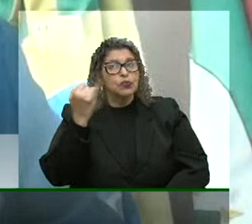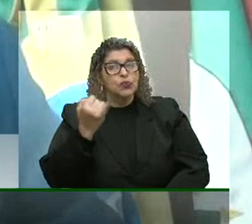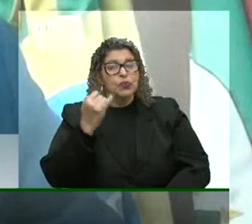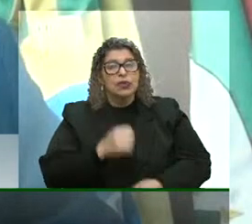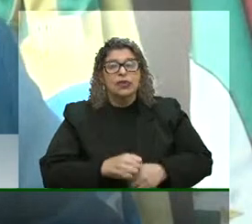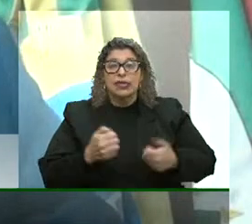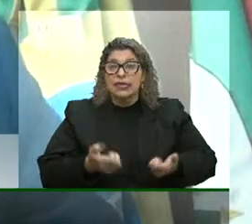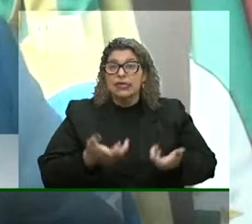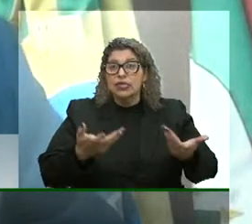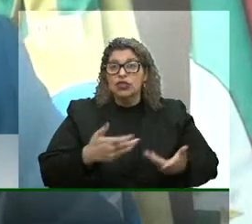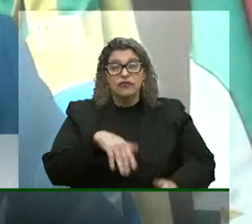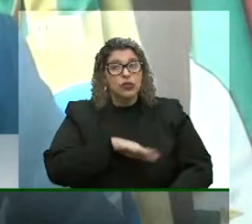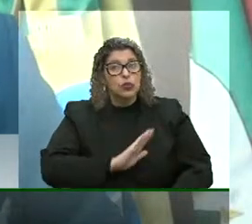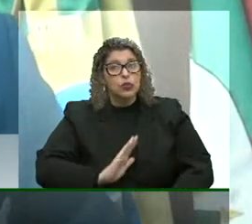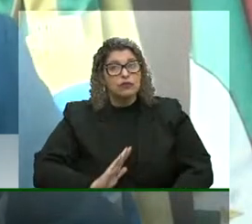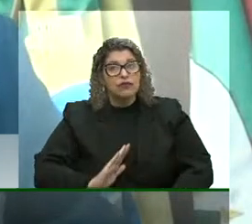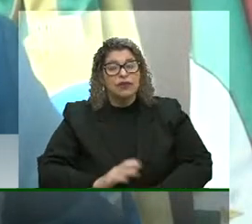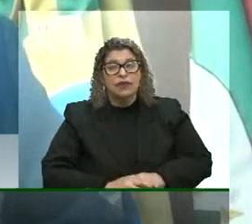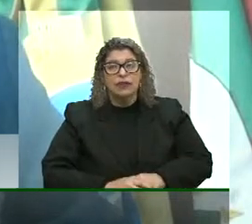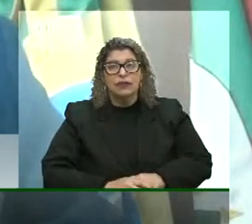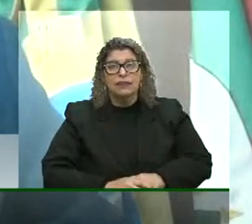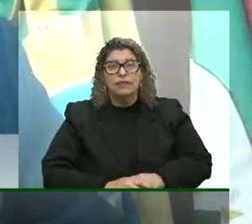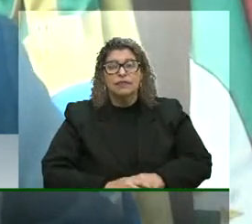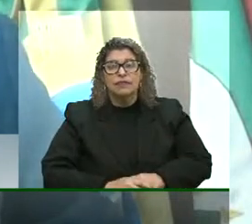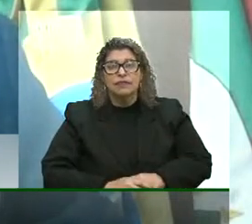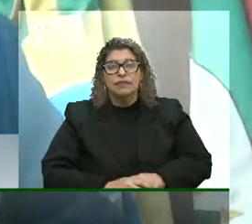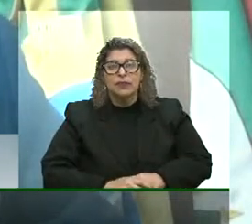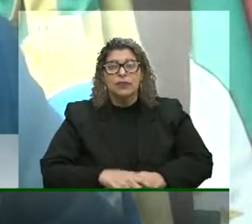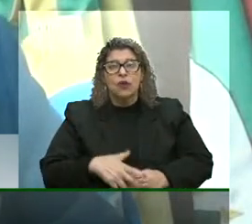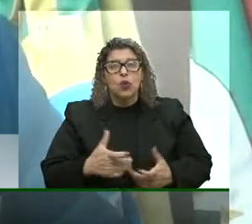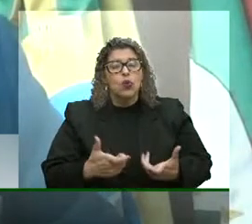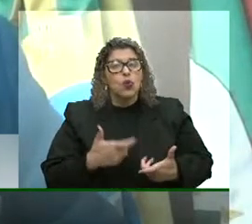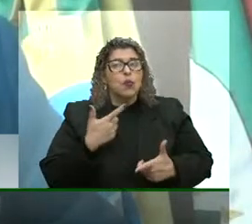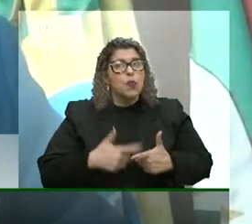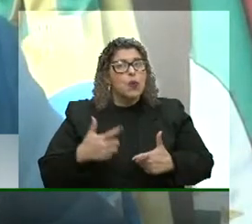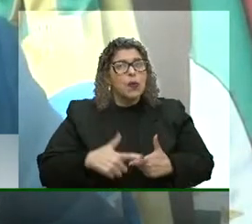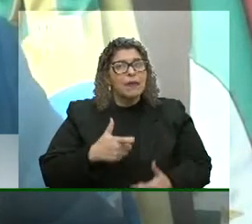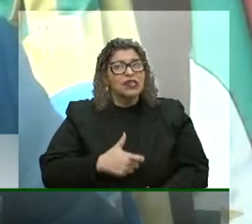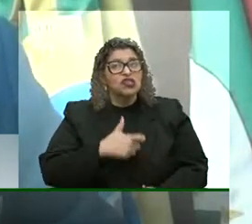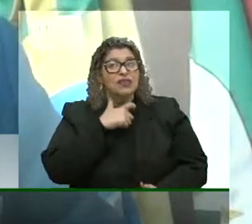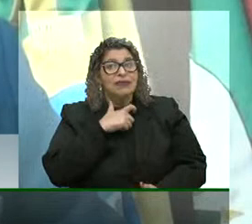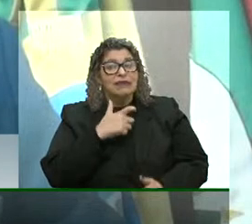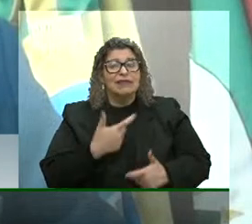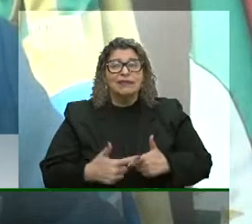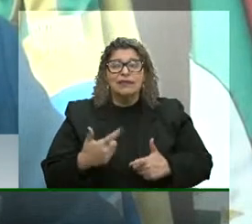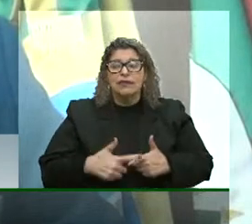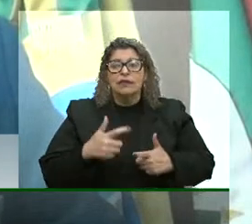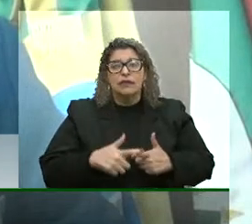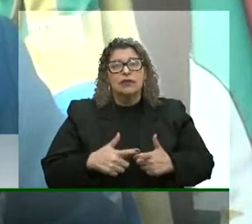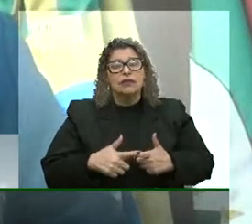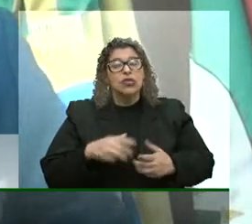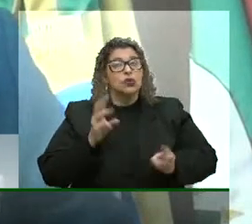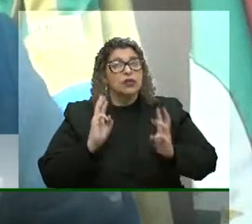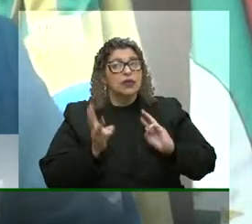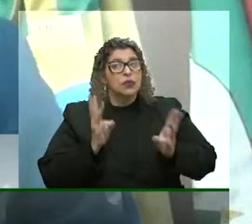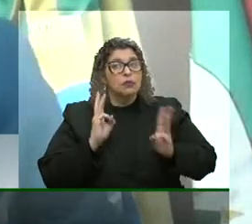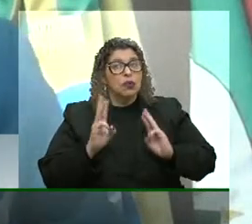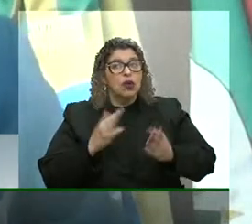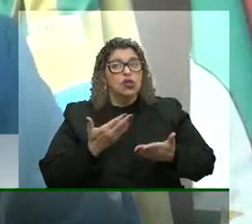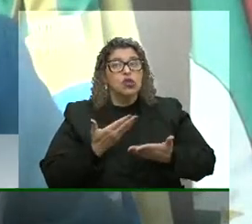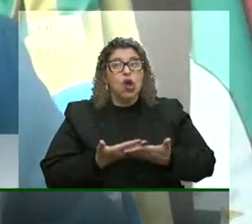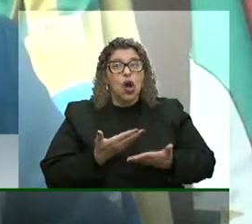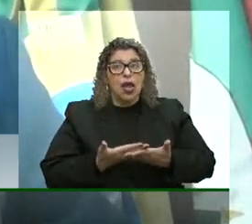do governo que busca impedir o colapso do sistema de transporte escolar no nosso estado,